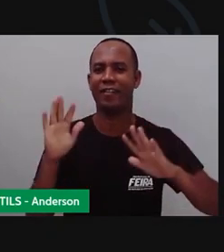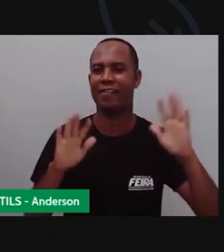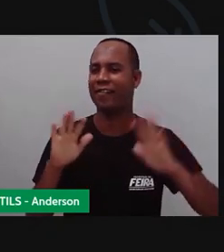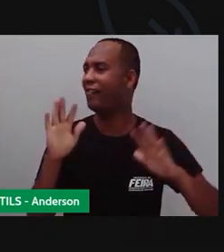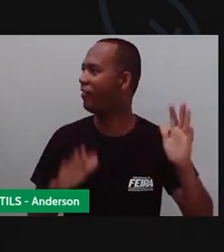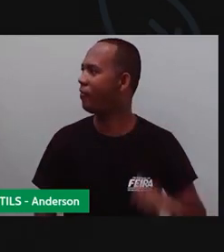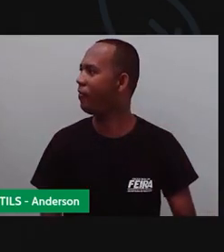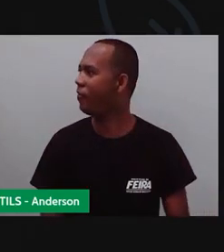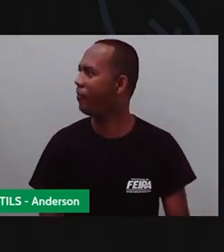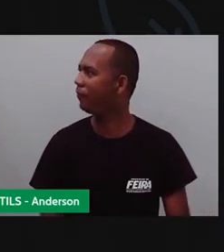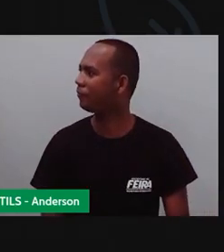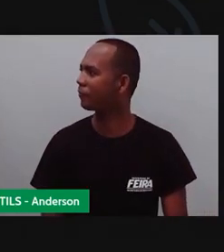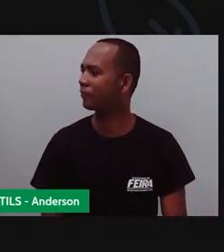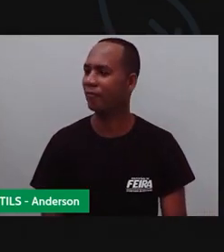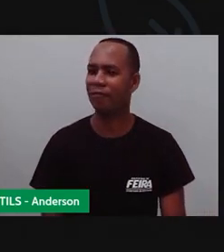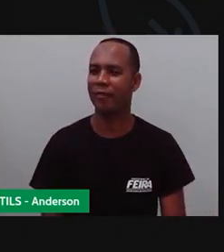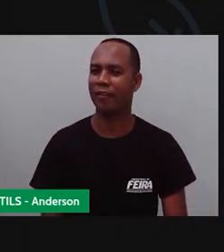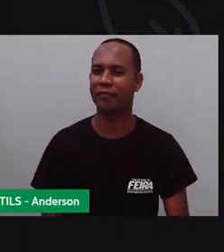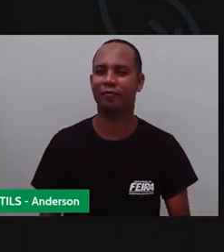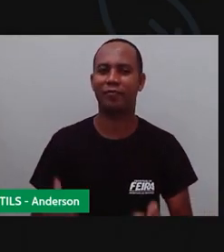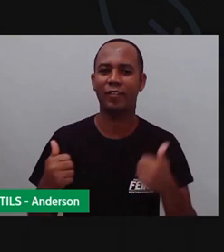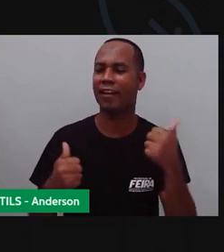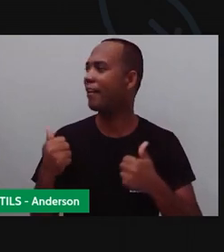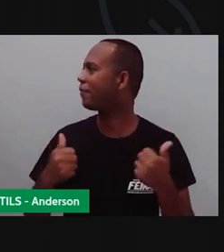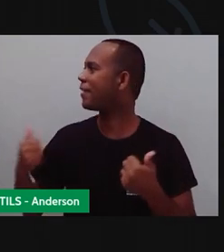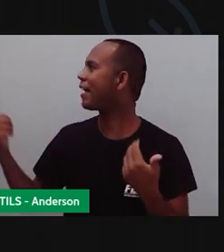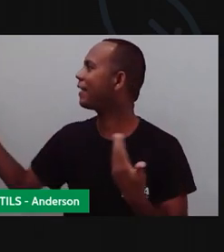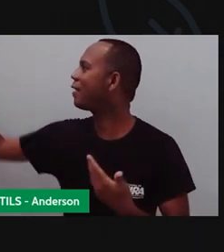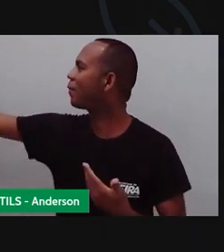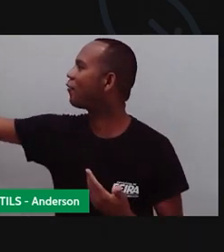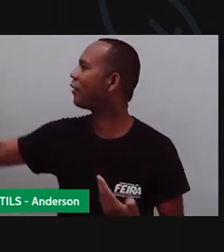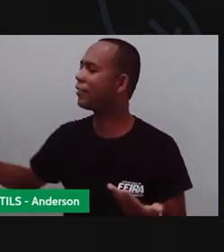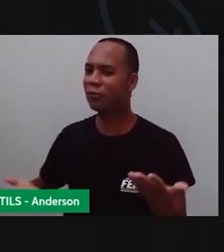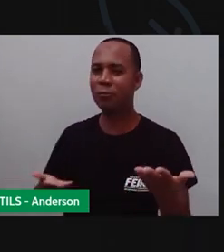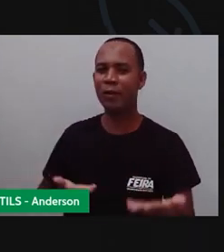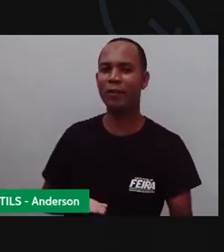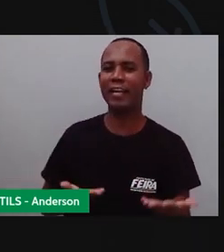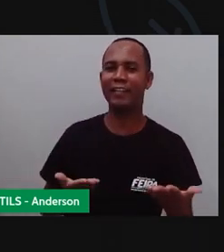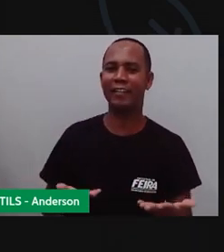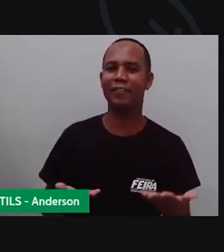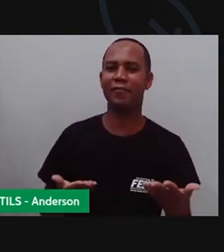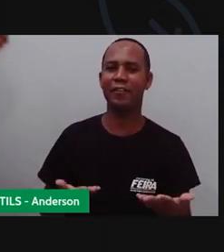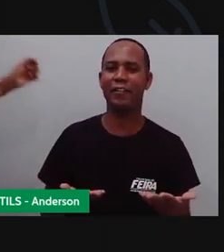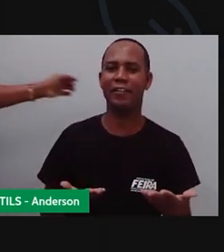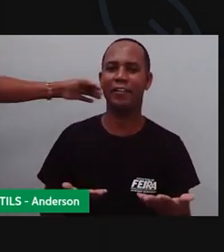é que eu fui ao banheiro ainda não sabe toada com isso não é por isso que ela não foi promovido a apresentadora